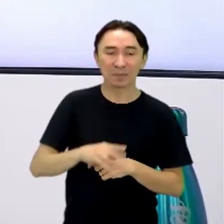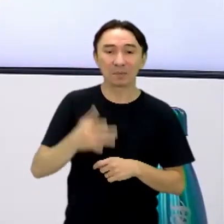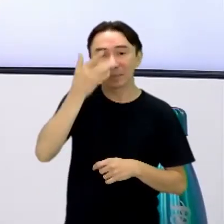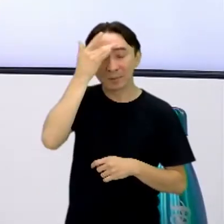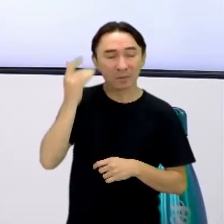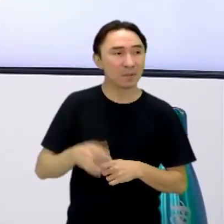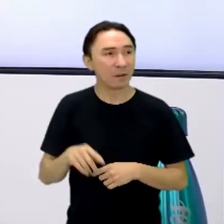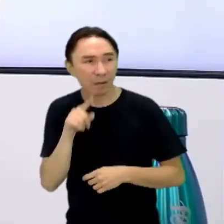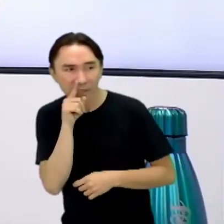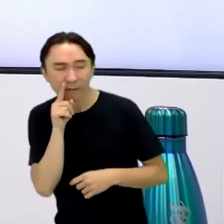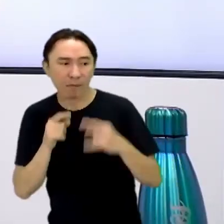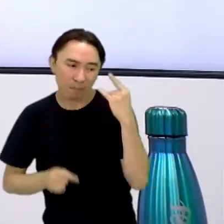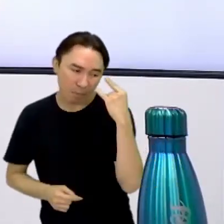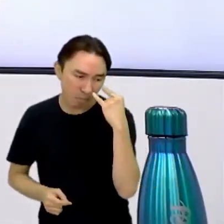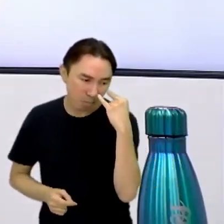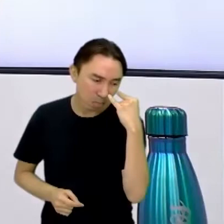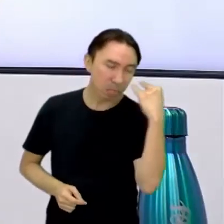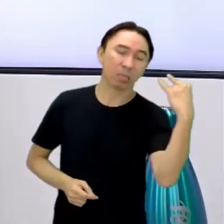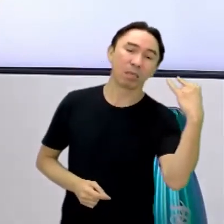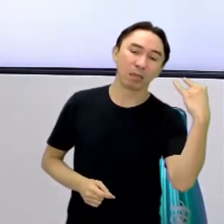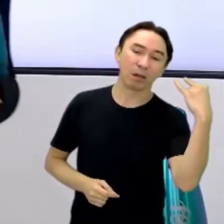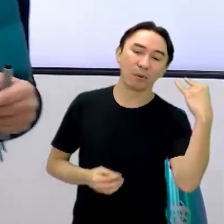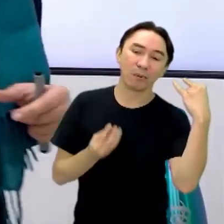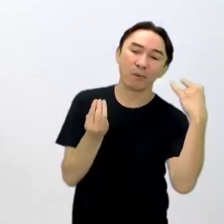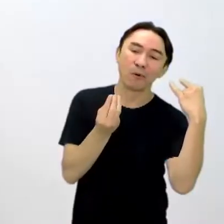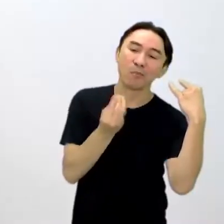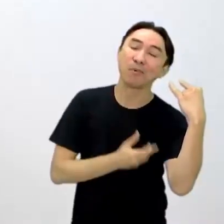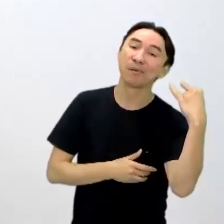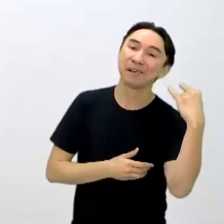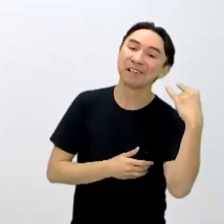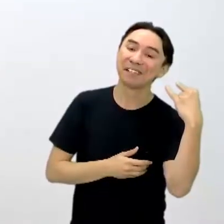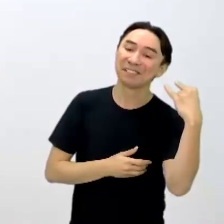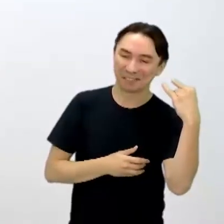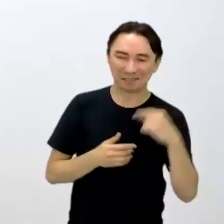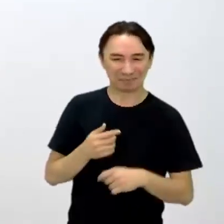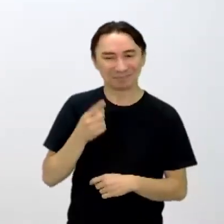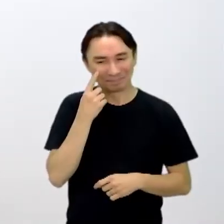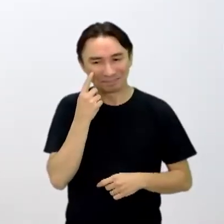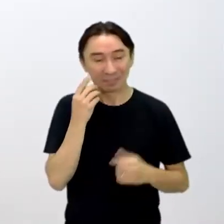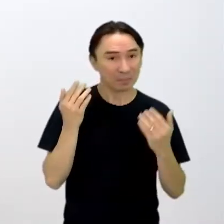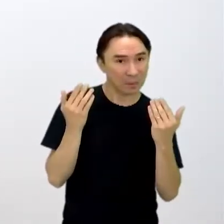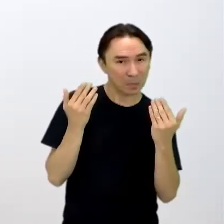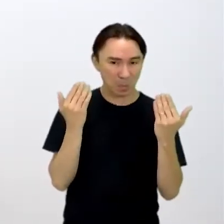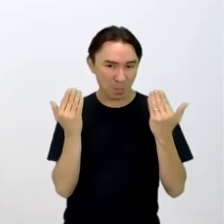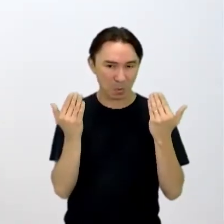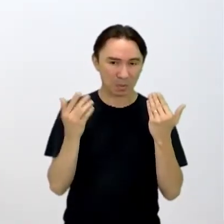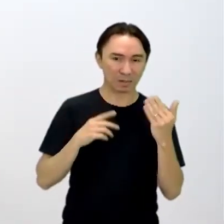do leitor, tá bom? Deixa eu ver se vocês têm alguma dúvida aqui pelo chat.